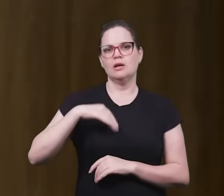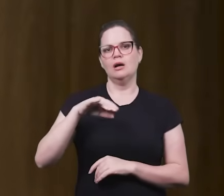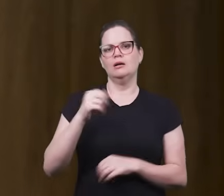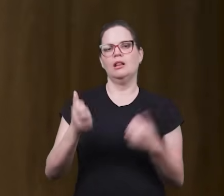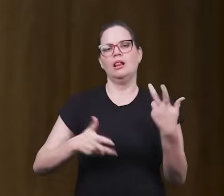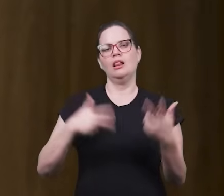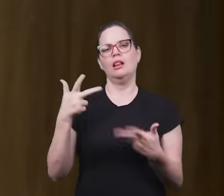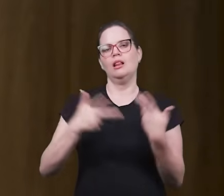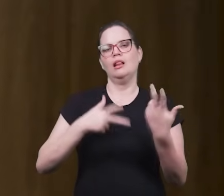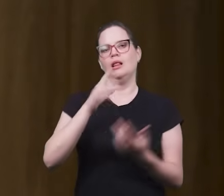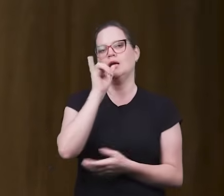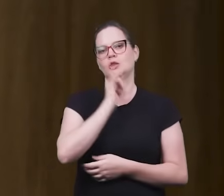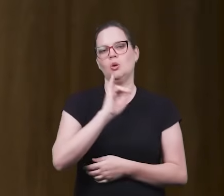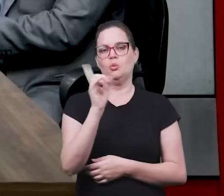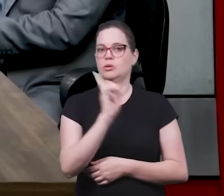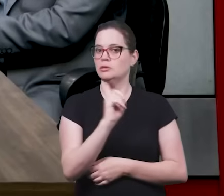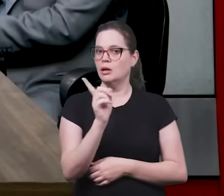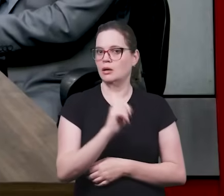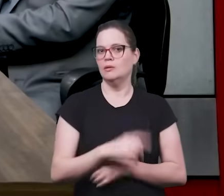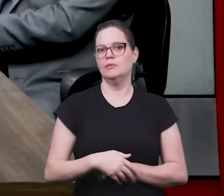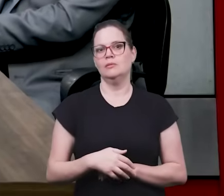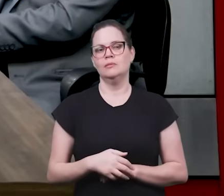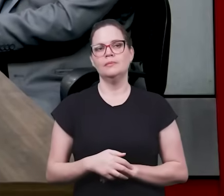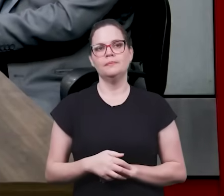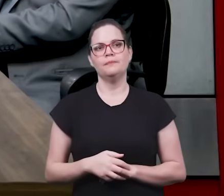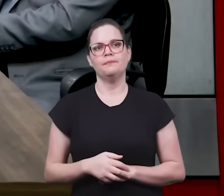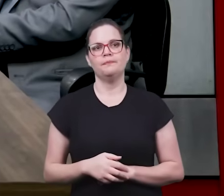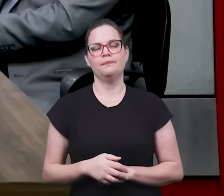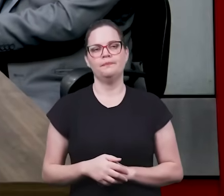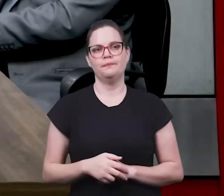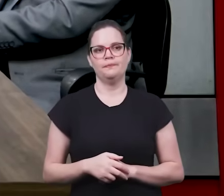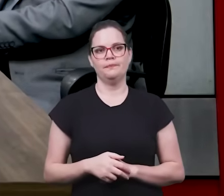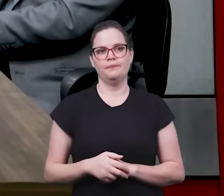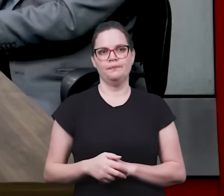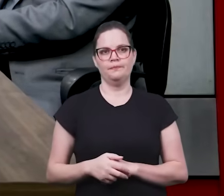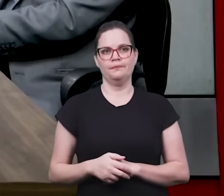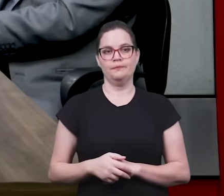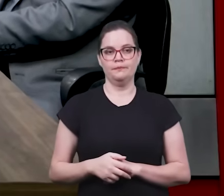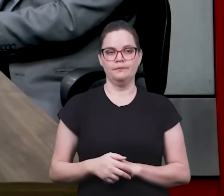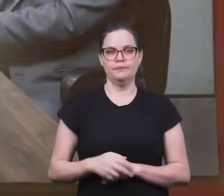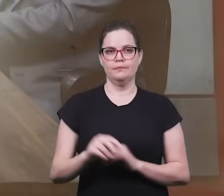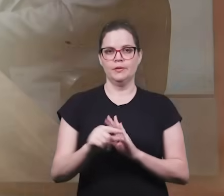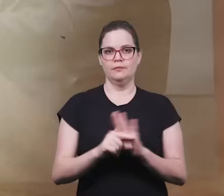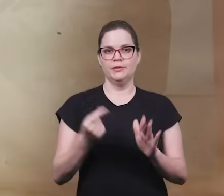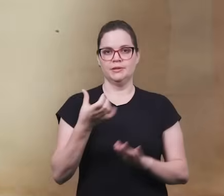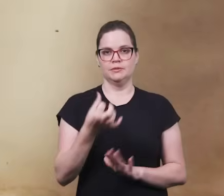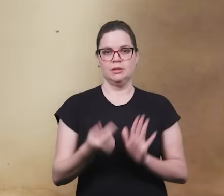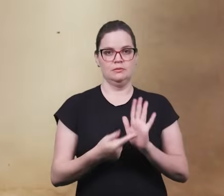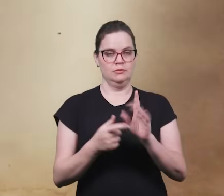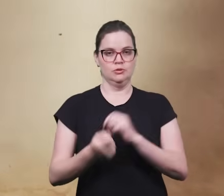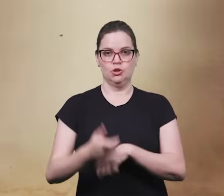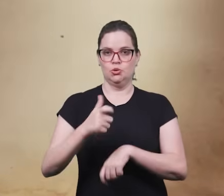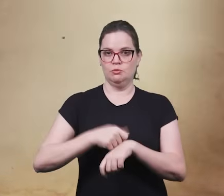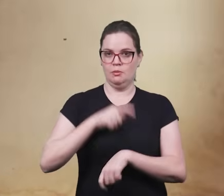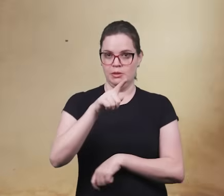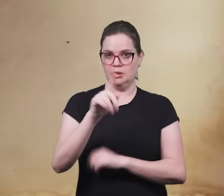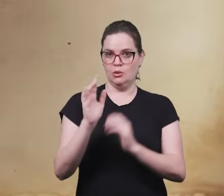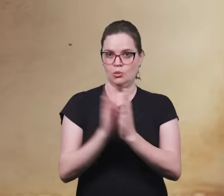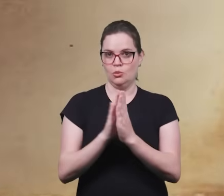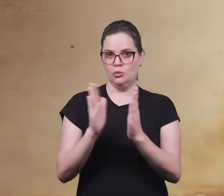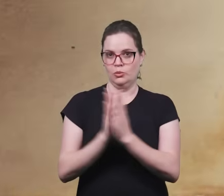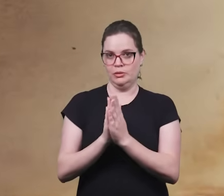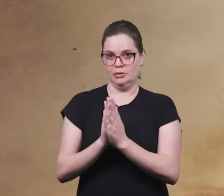né? Pastor Nieli? Exatamente. O versículo 6 nos fala assim: mas tu, quando